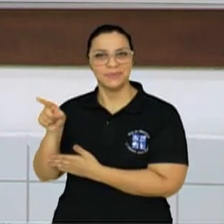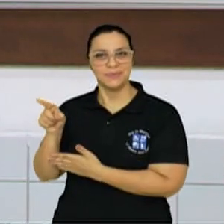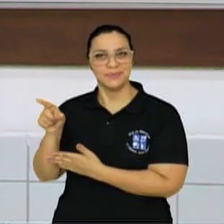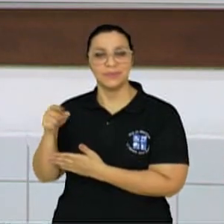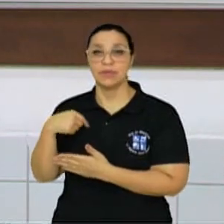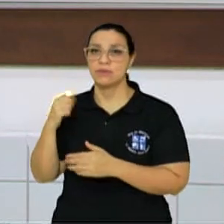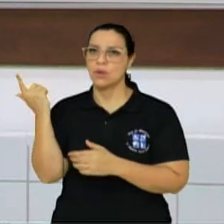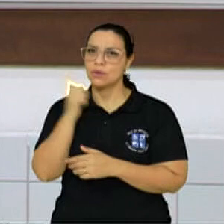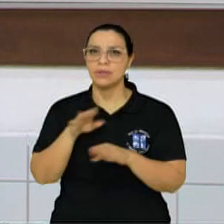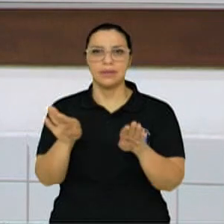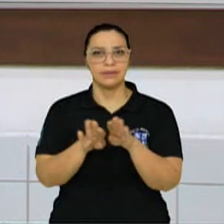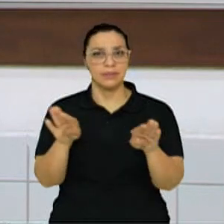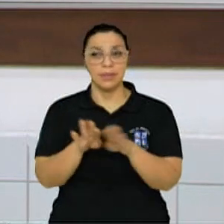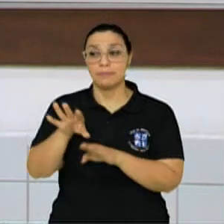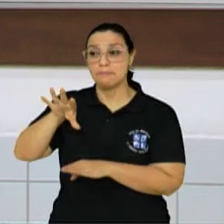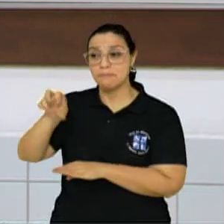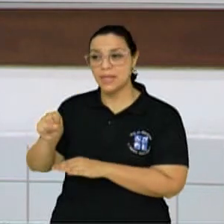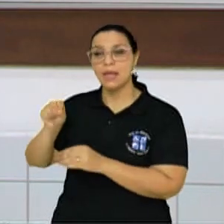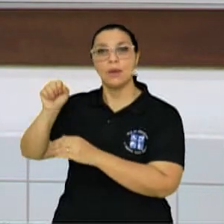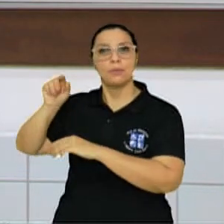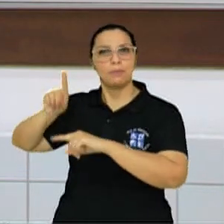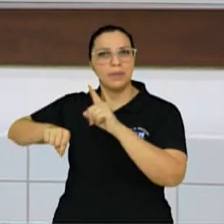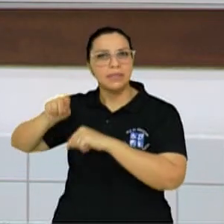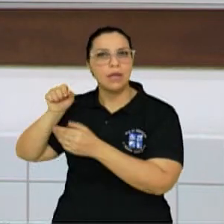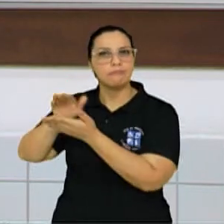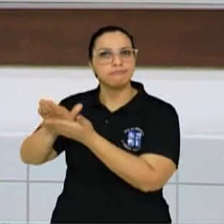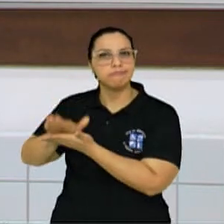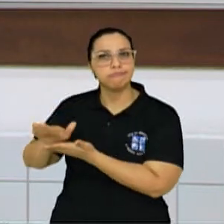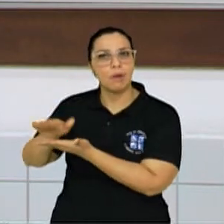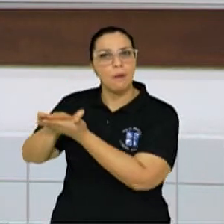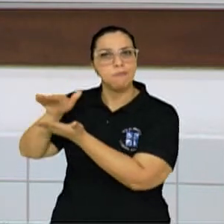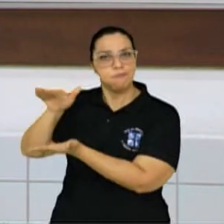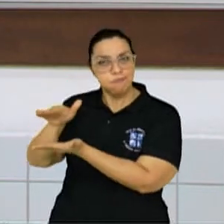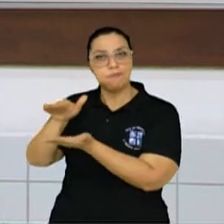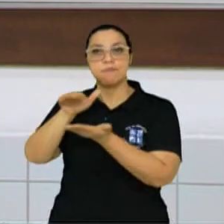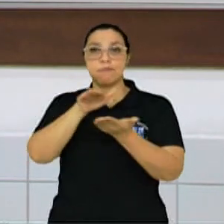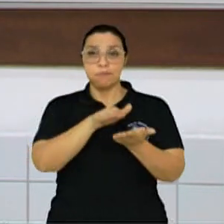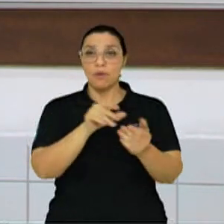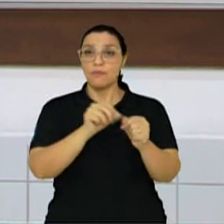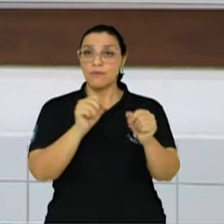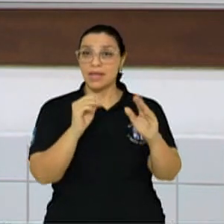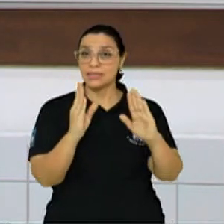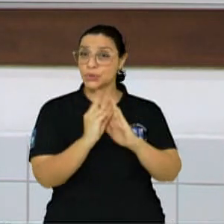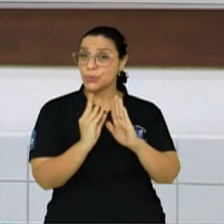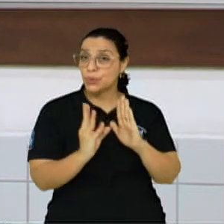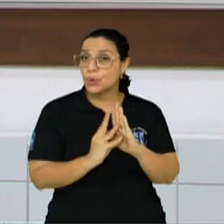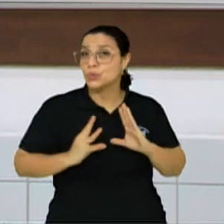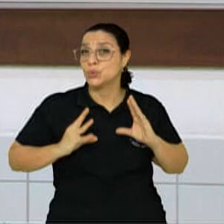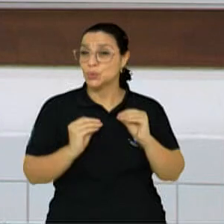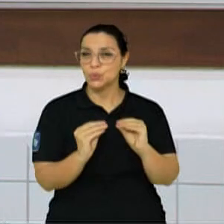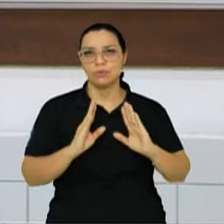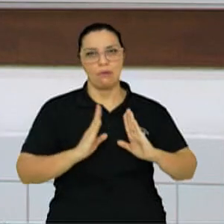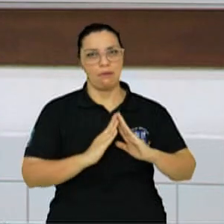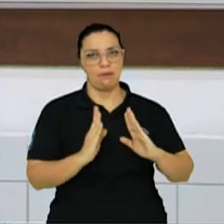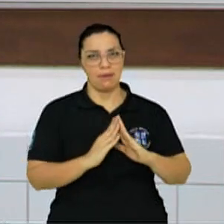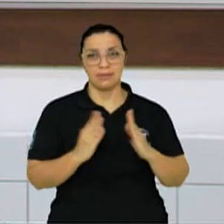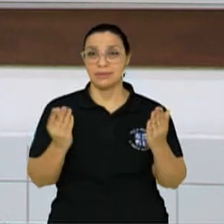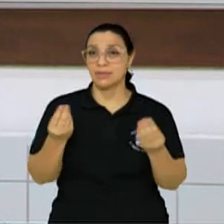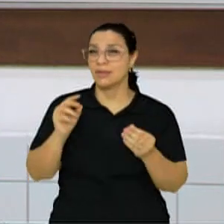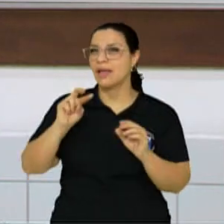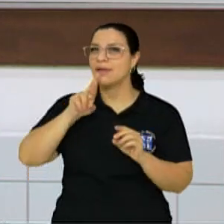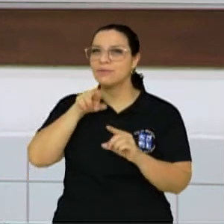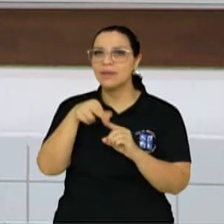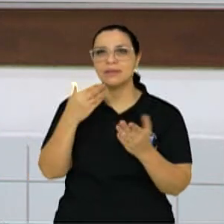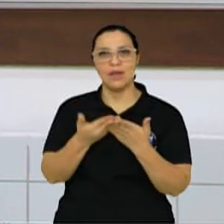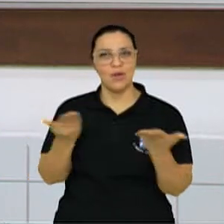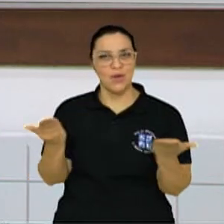escola, para que você possa retirar o kit impresso com as atividades e também o conteúdo das aulas de hoje,